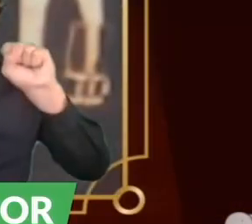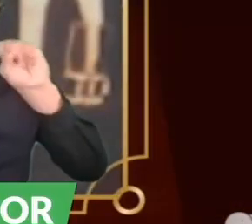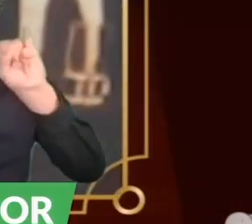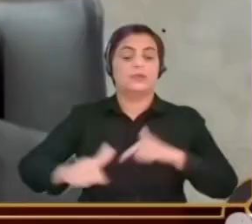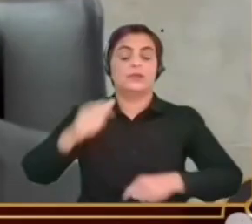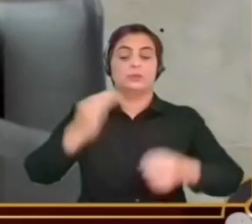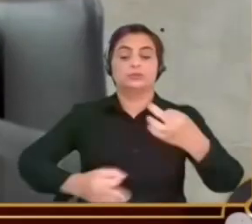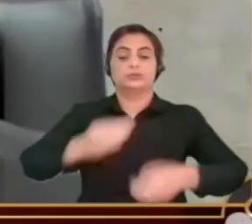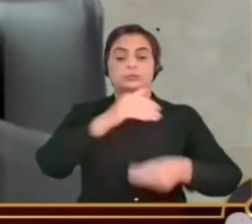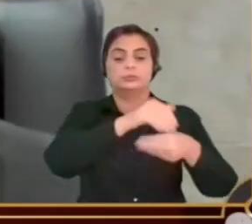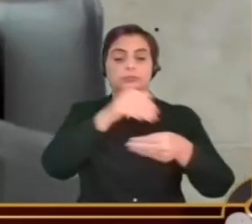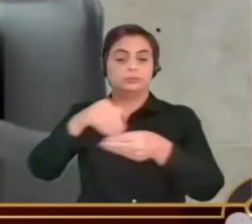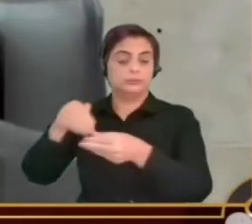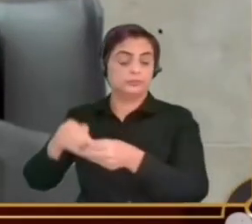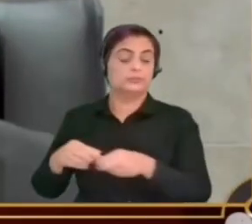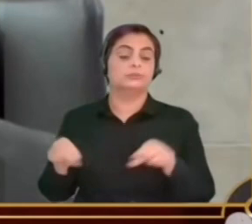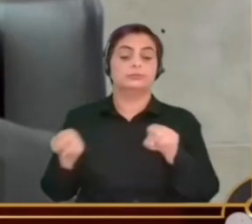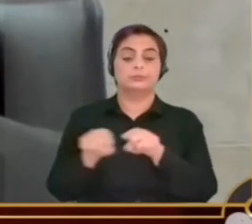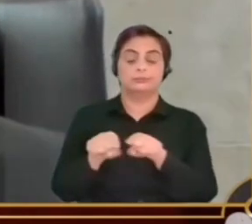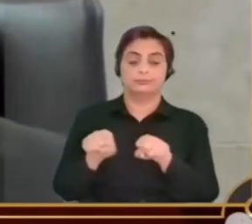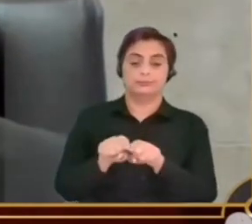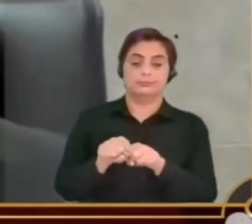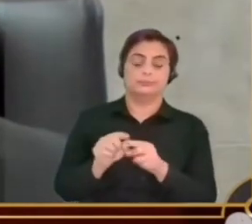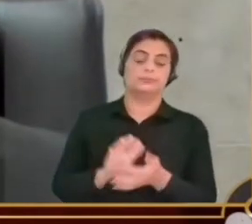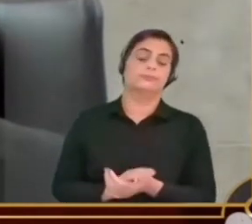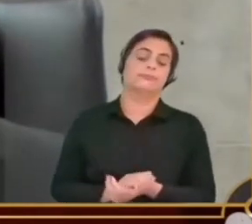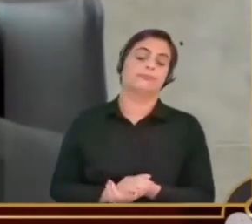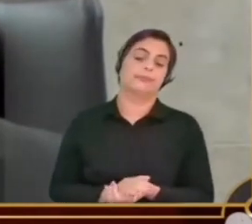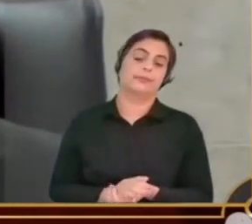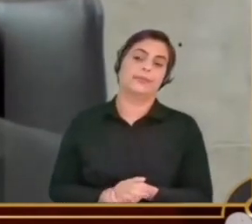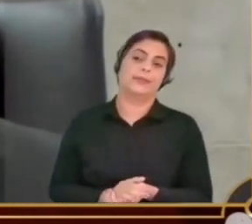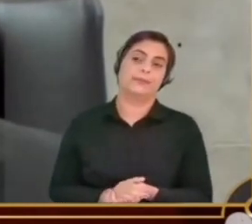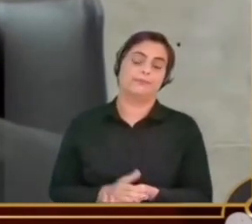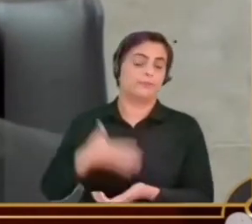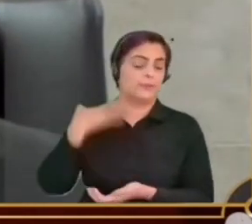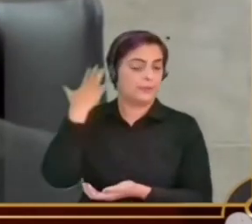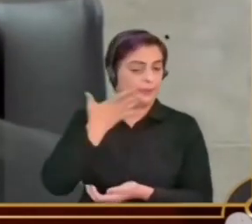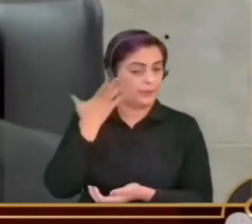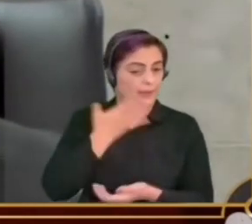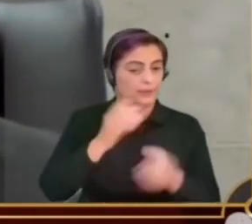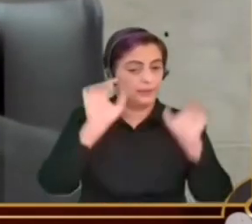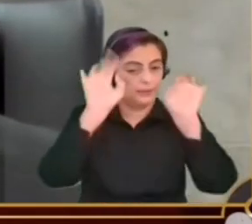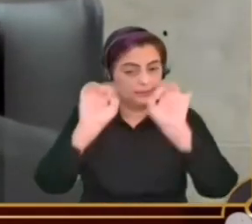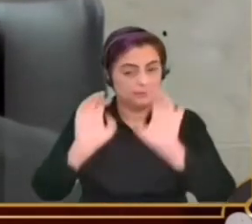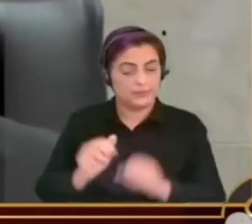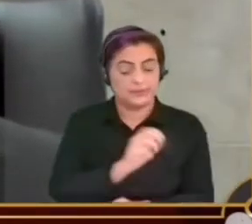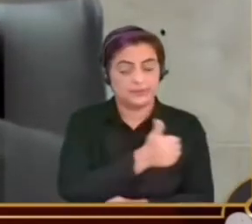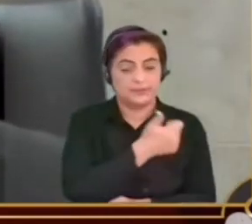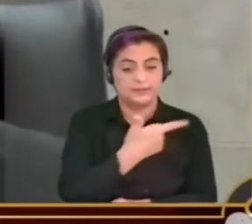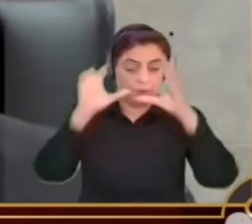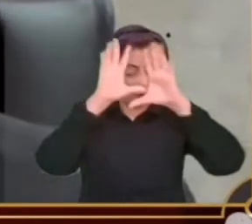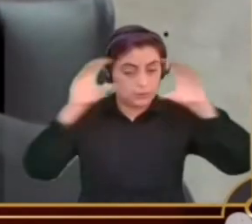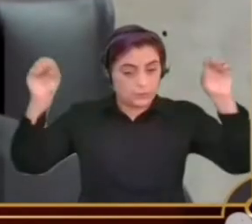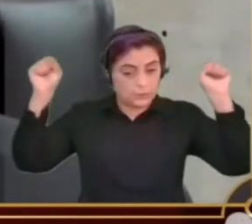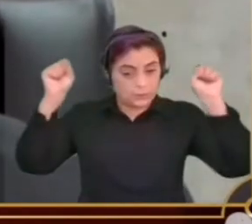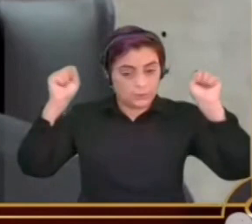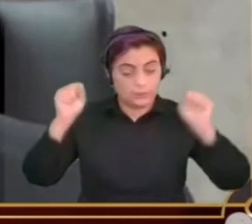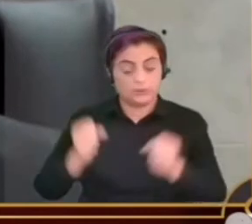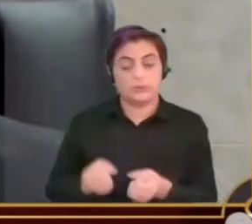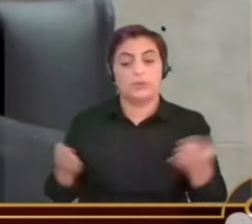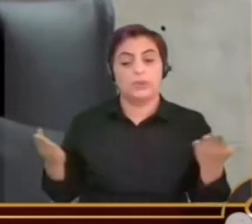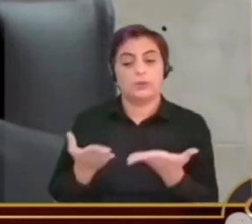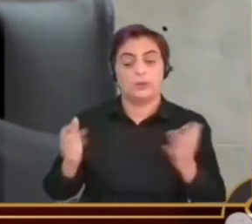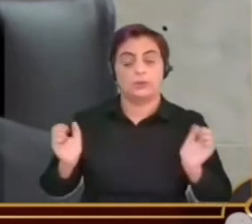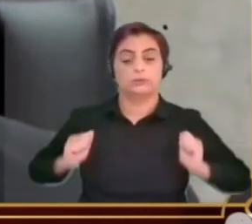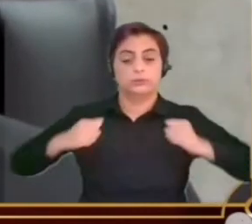2023 o Desembargador Paulo galizia falou do desafio e prometeu rigidez contra desinformação e as